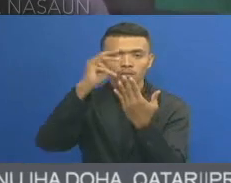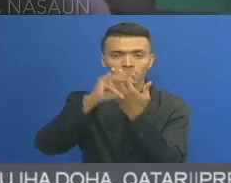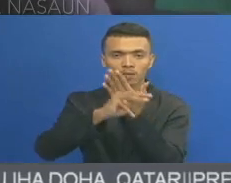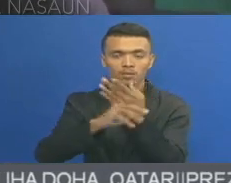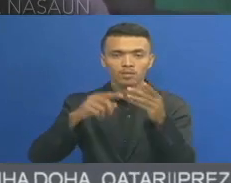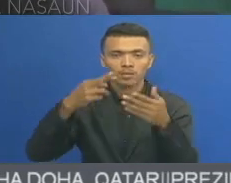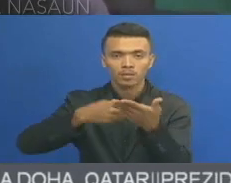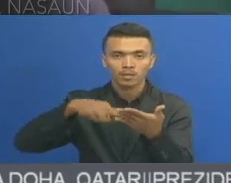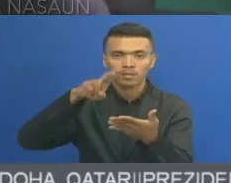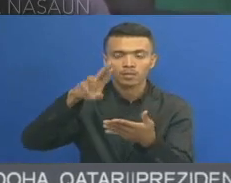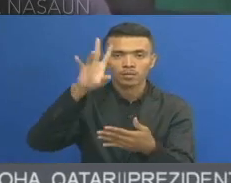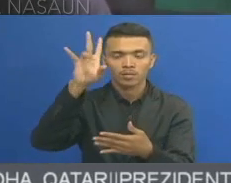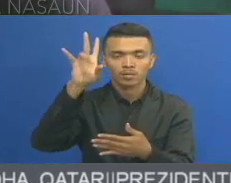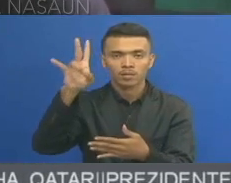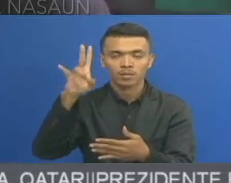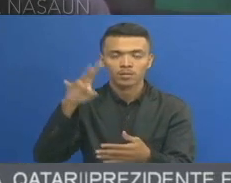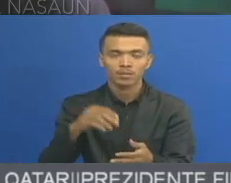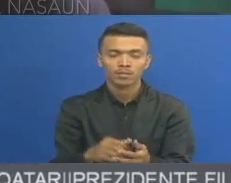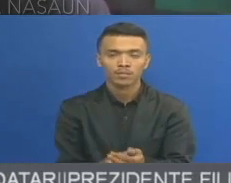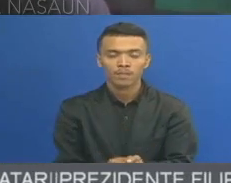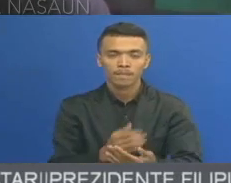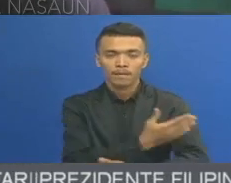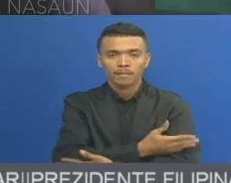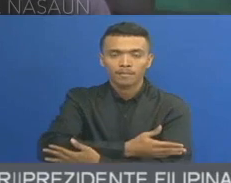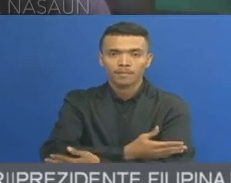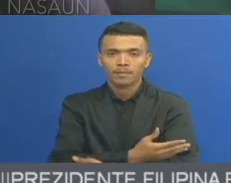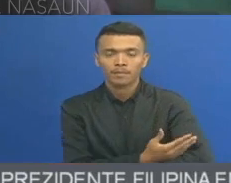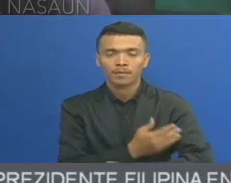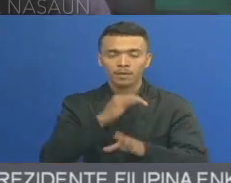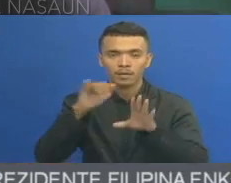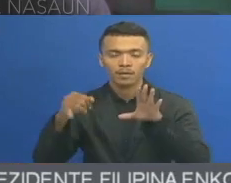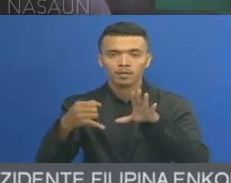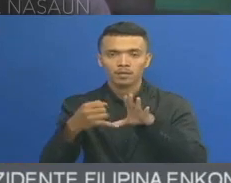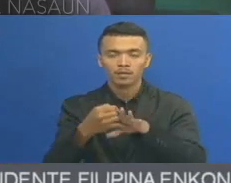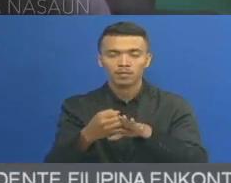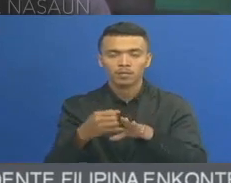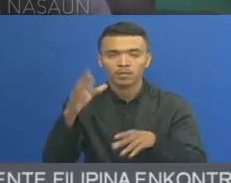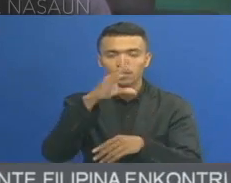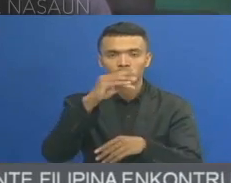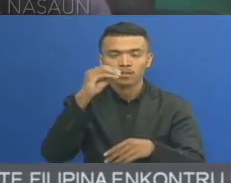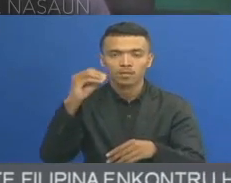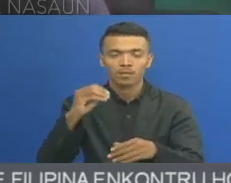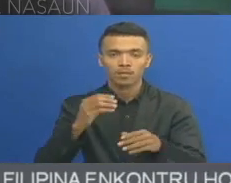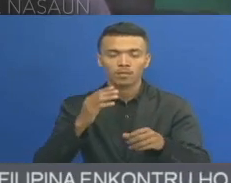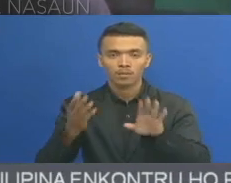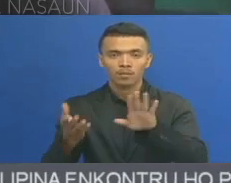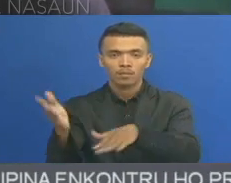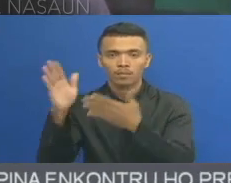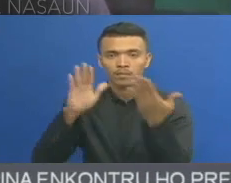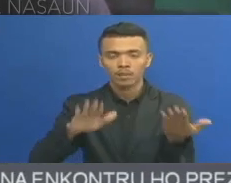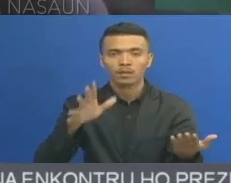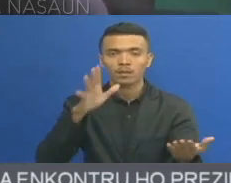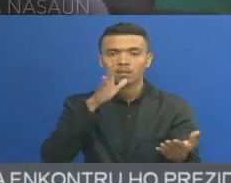se hito né, a bebê sira nebe mac, inclui bebê sira nebe mac, mate e inan nia